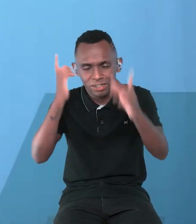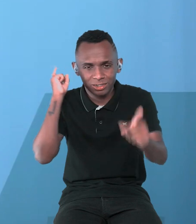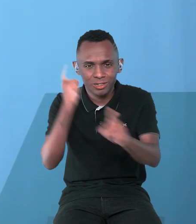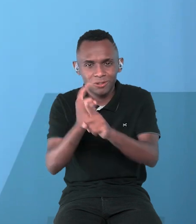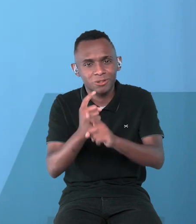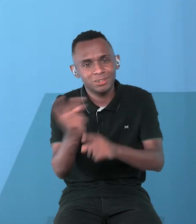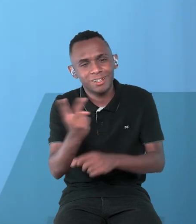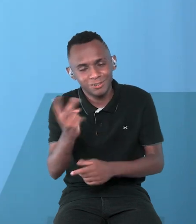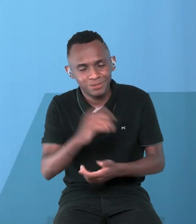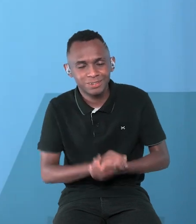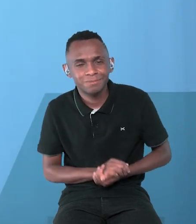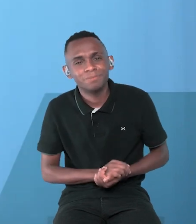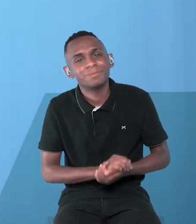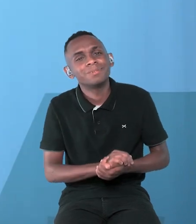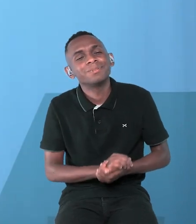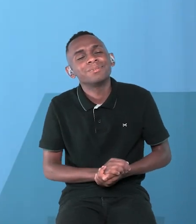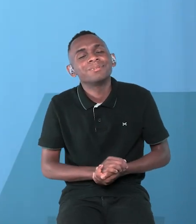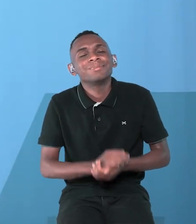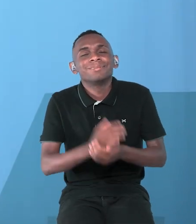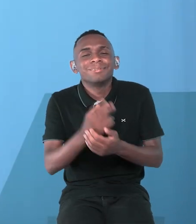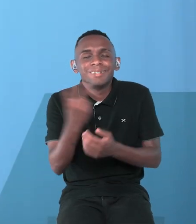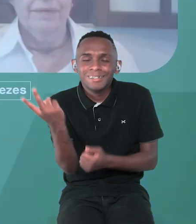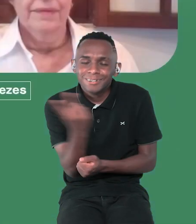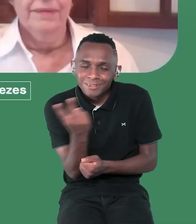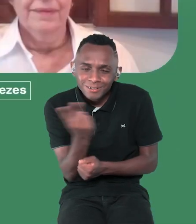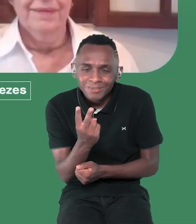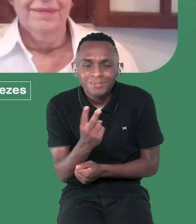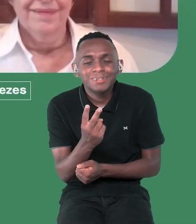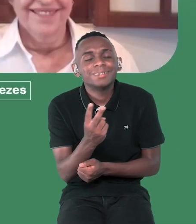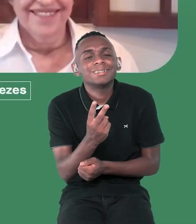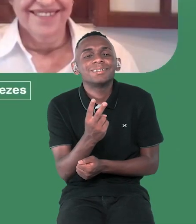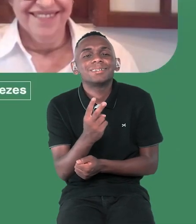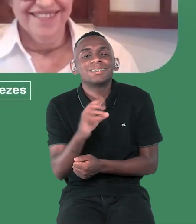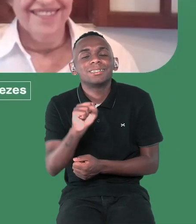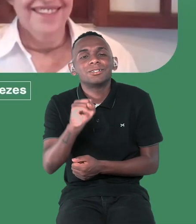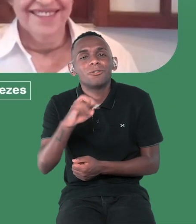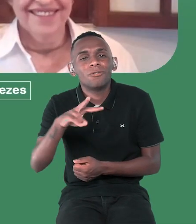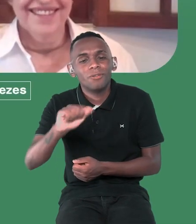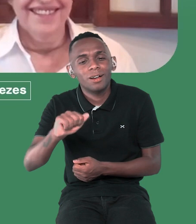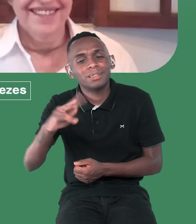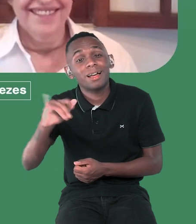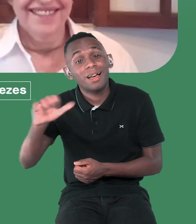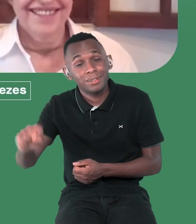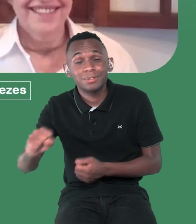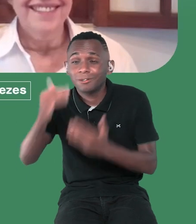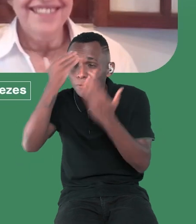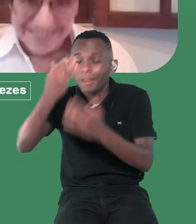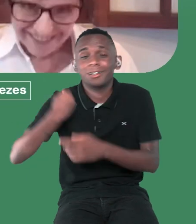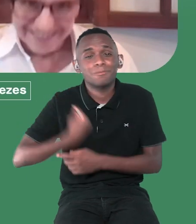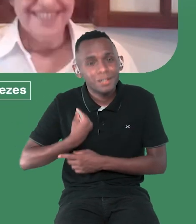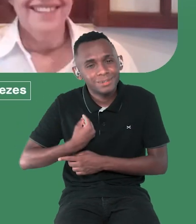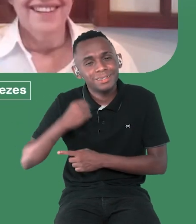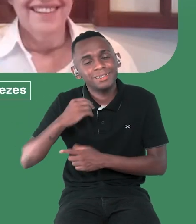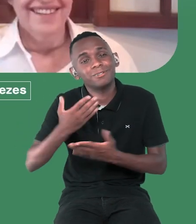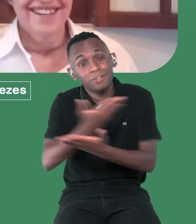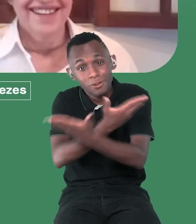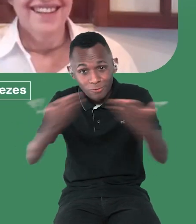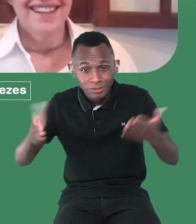limite. Mas é isso. Então, a minha alegria de viver consiste em